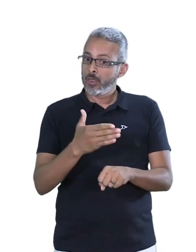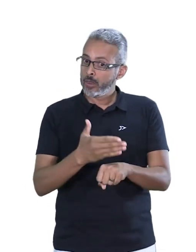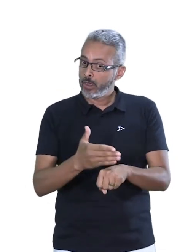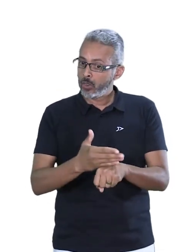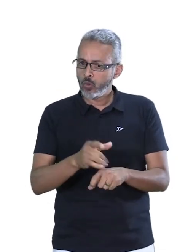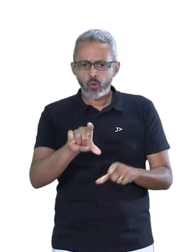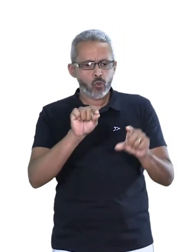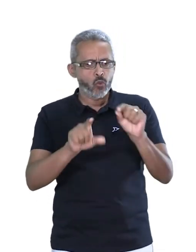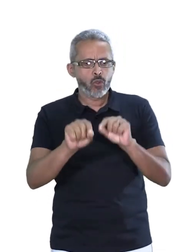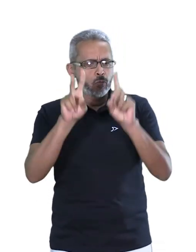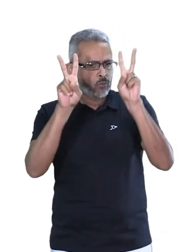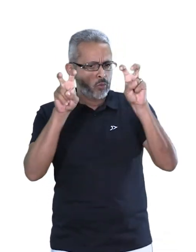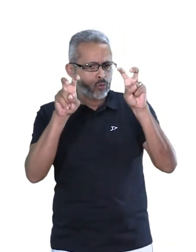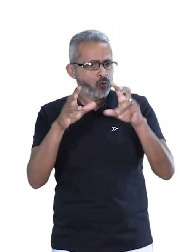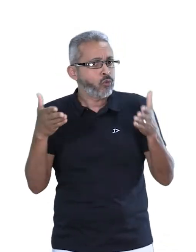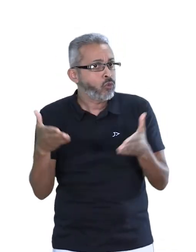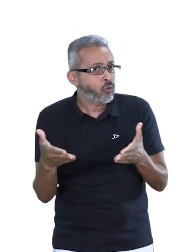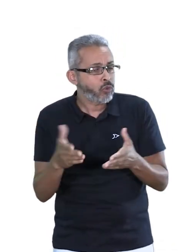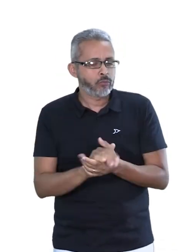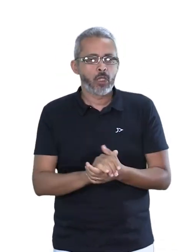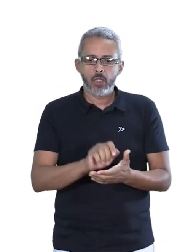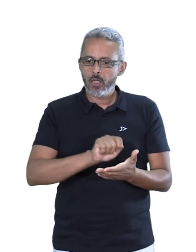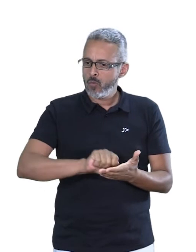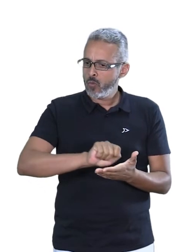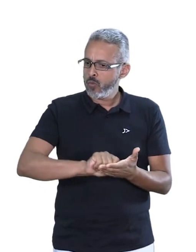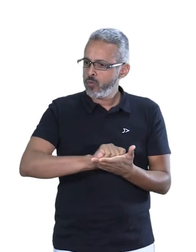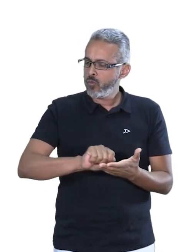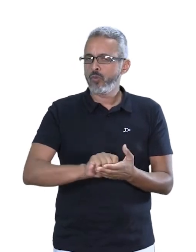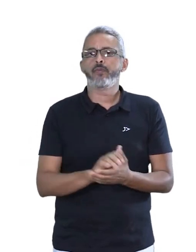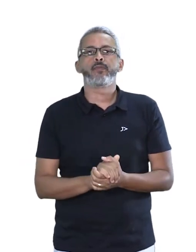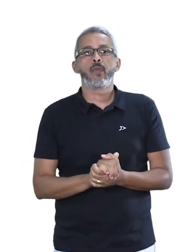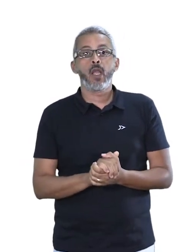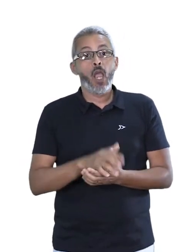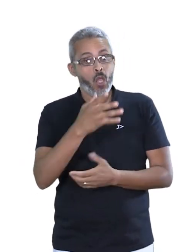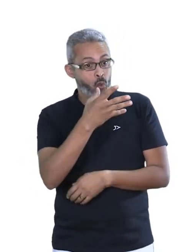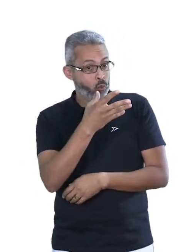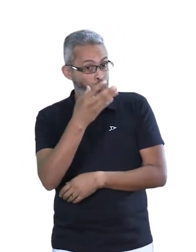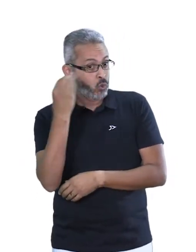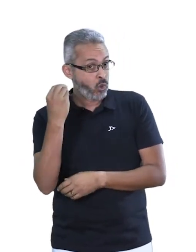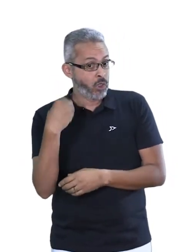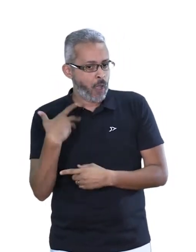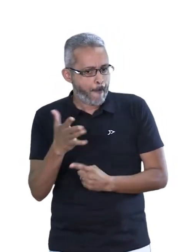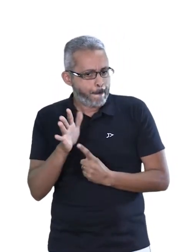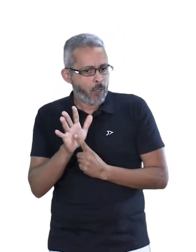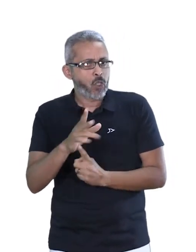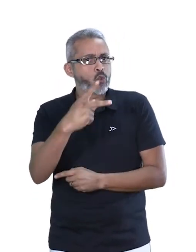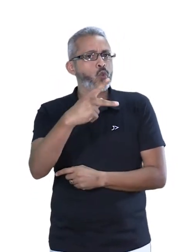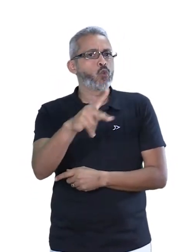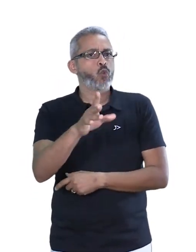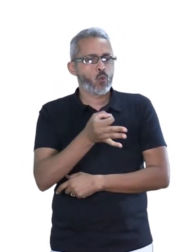um assunto atual e escreva sobre ele. Ah, não esqueça de apresentar a sua opinião sobre o